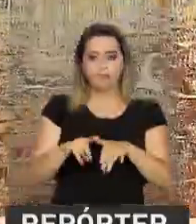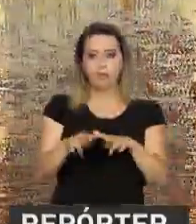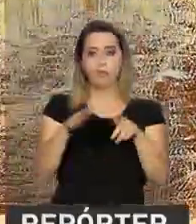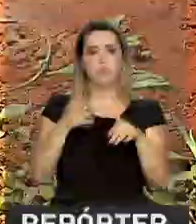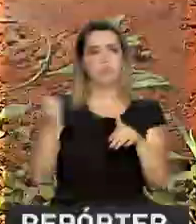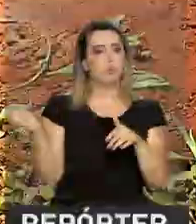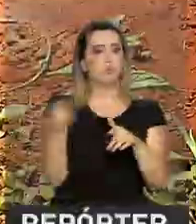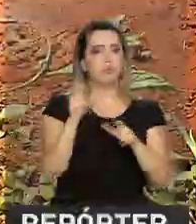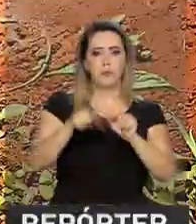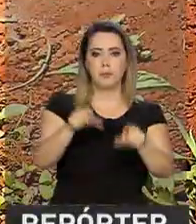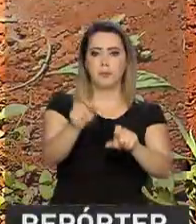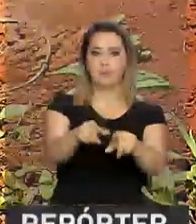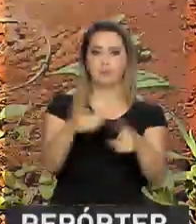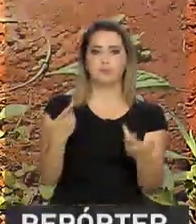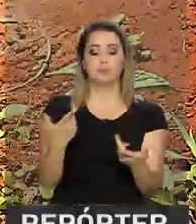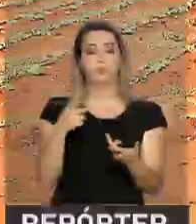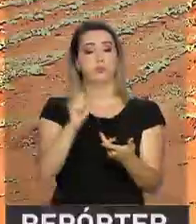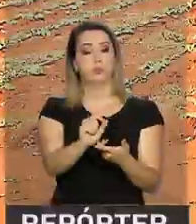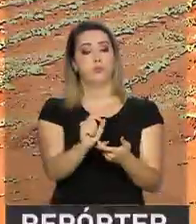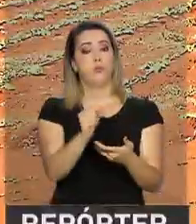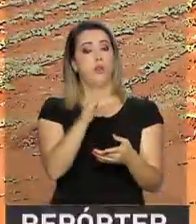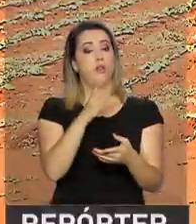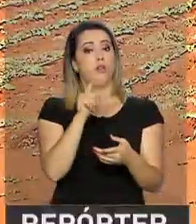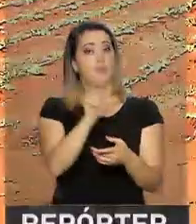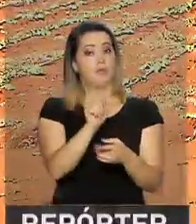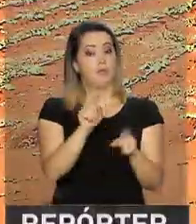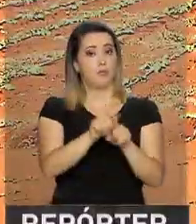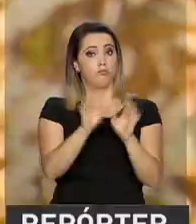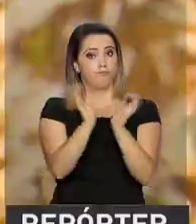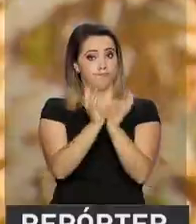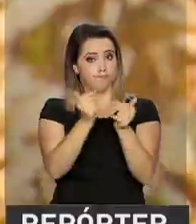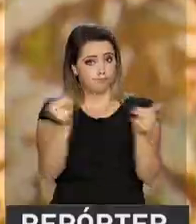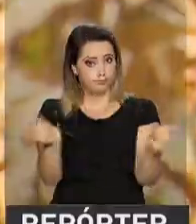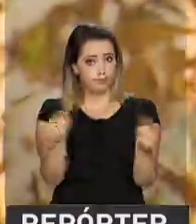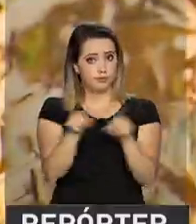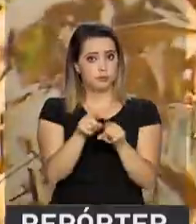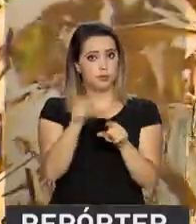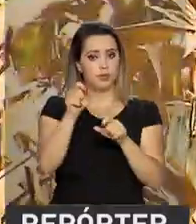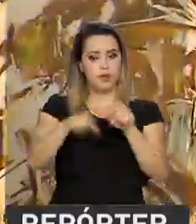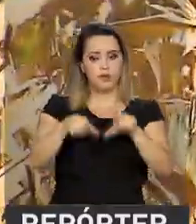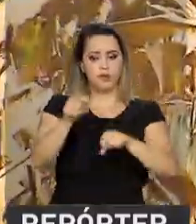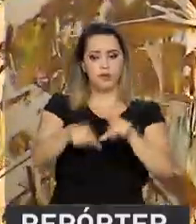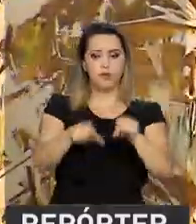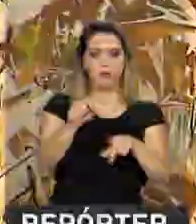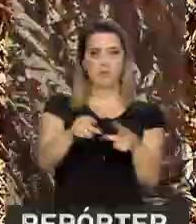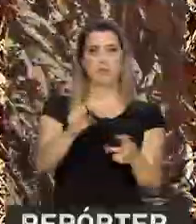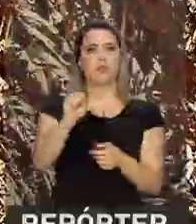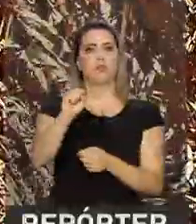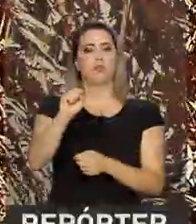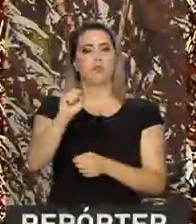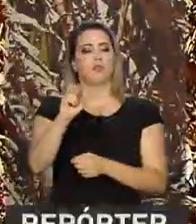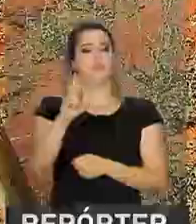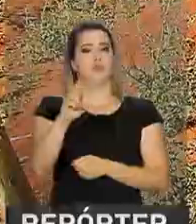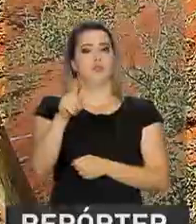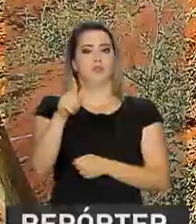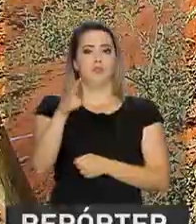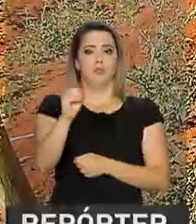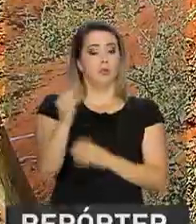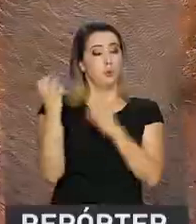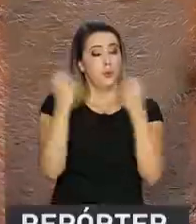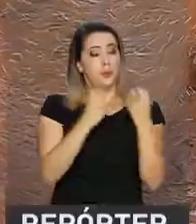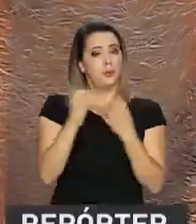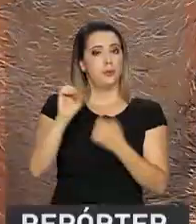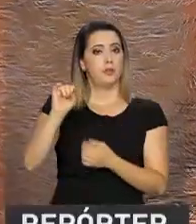novo plantio a abobrinha além de hortaliças ele cultiva grãos como o sorgo milho e soja